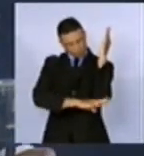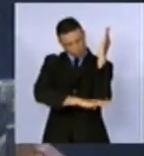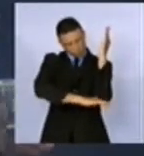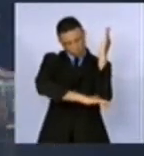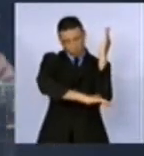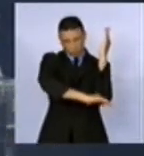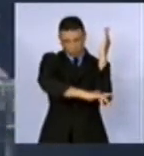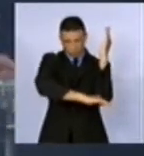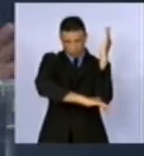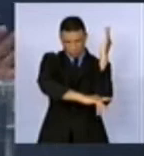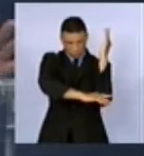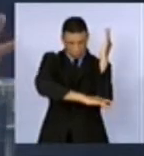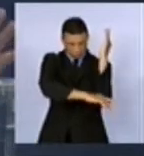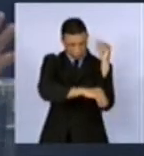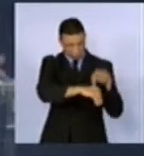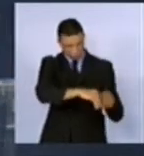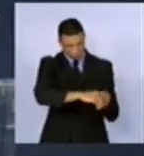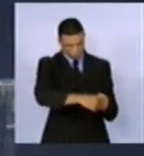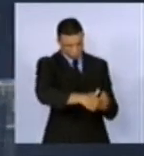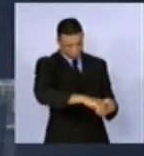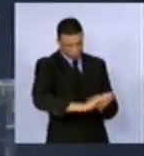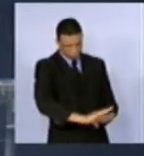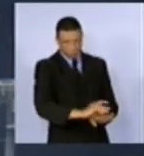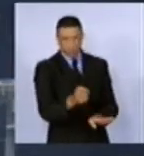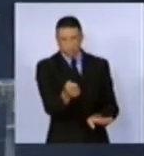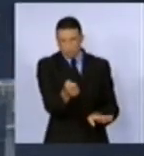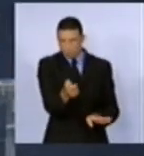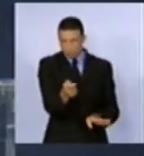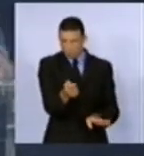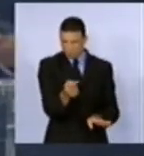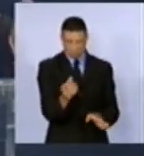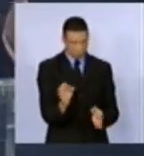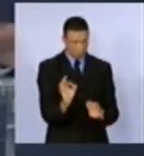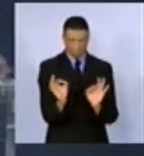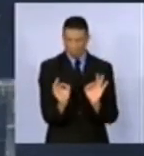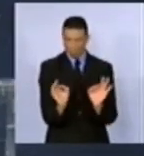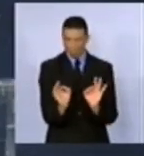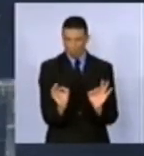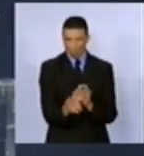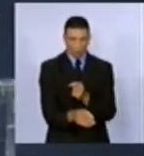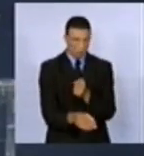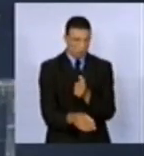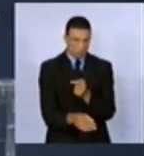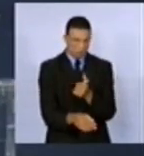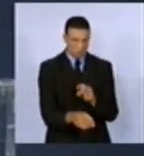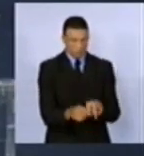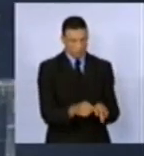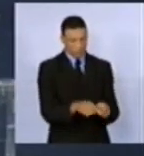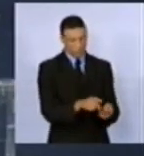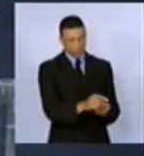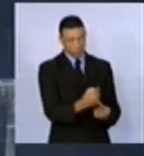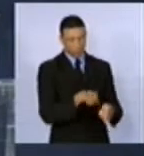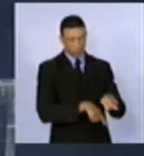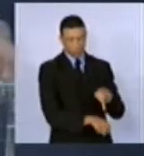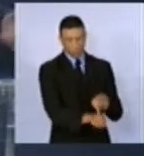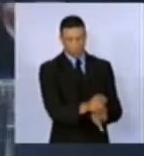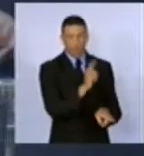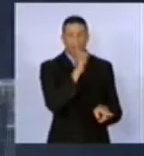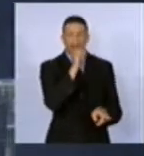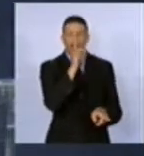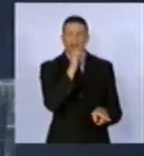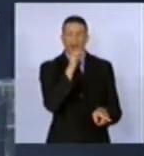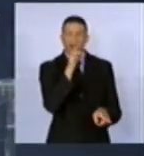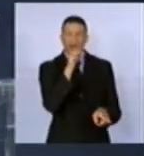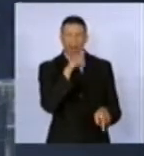mineralizado para ficar fixo lá e isso é muito muito pouco e muito pouco também é transportado por cursos de